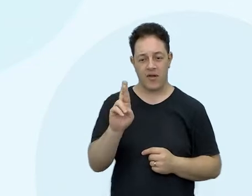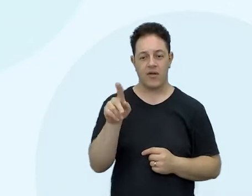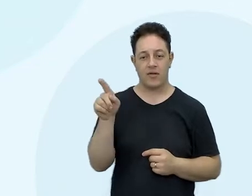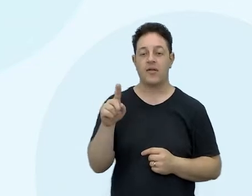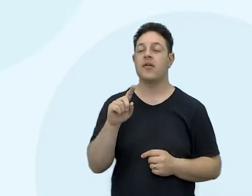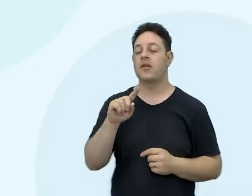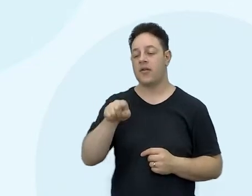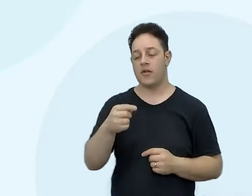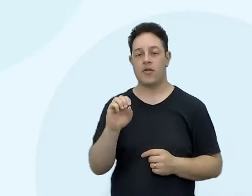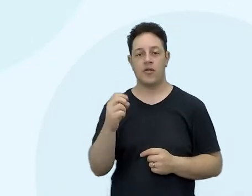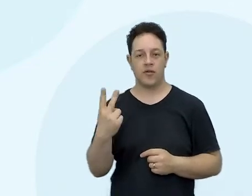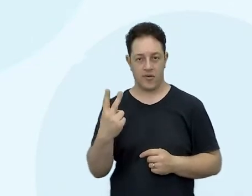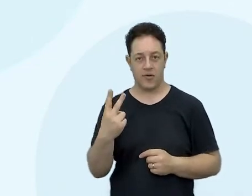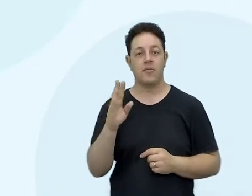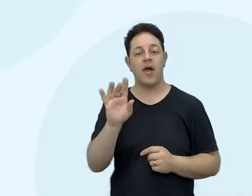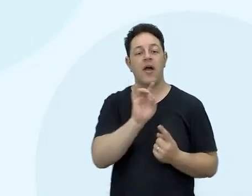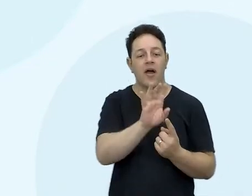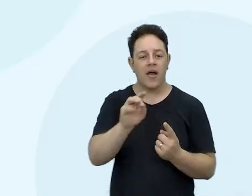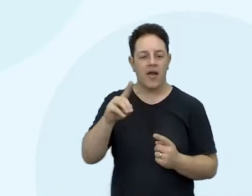224,02 por cada